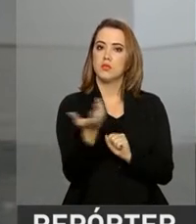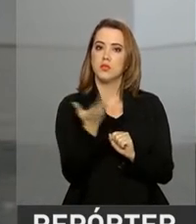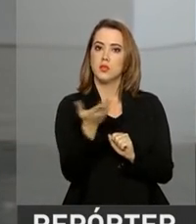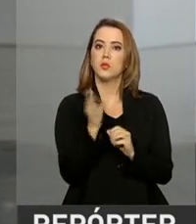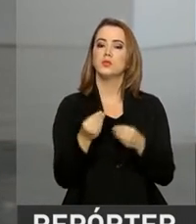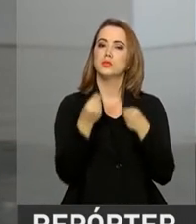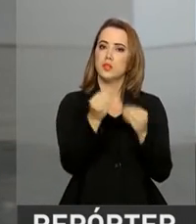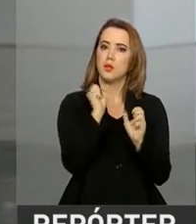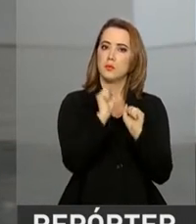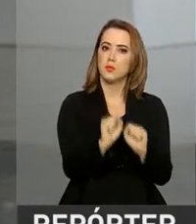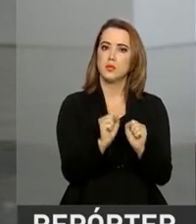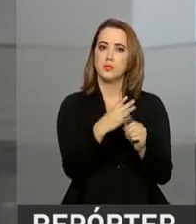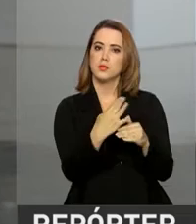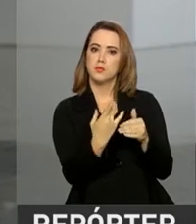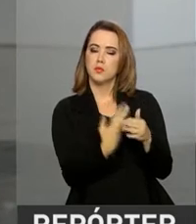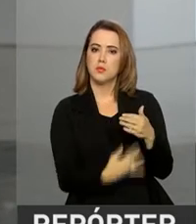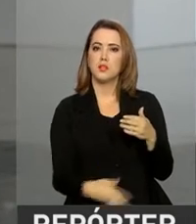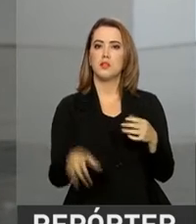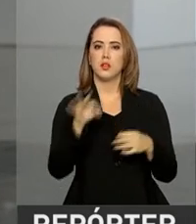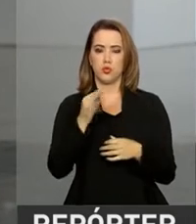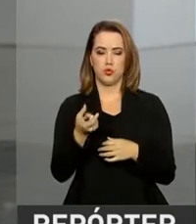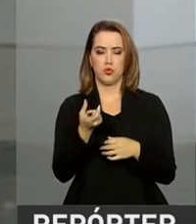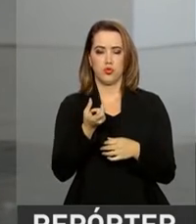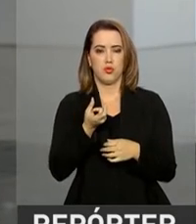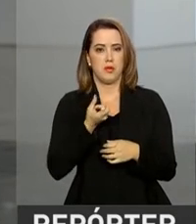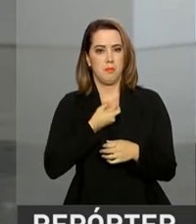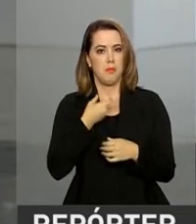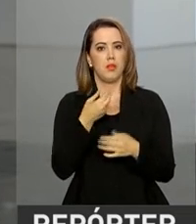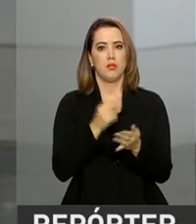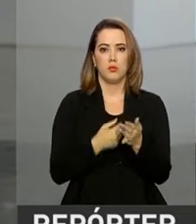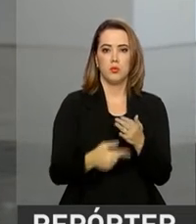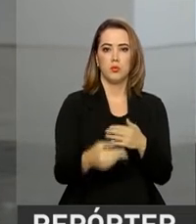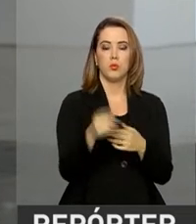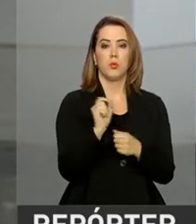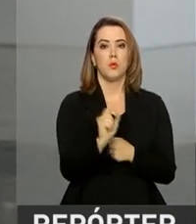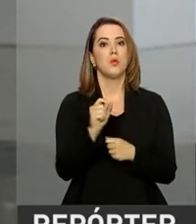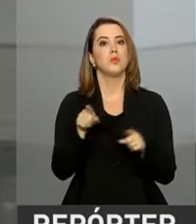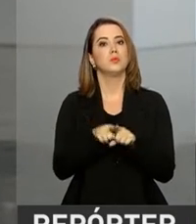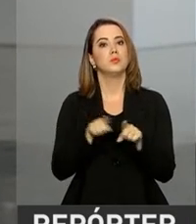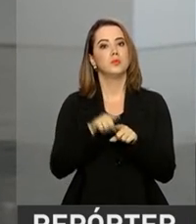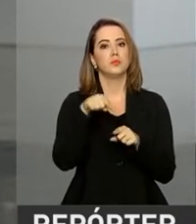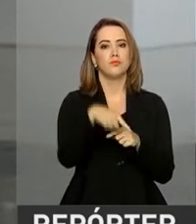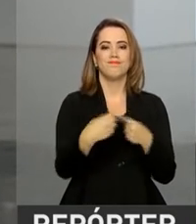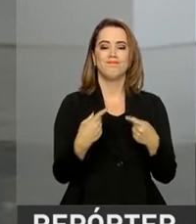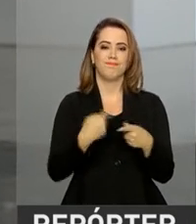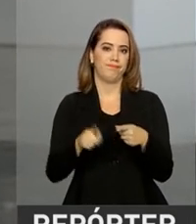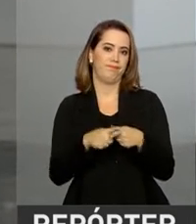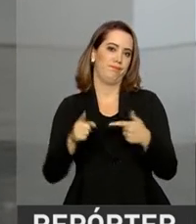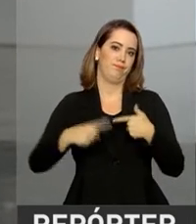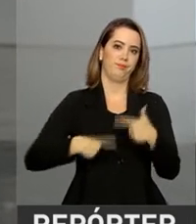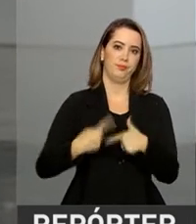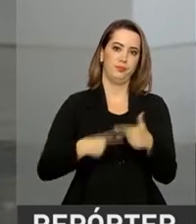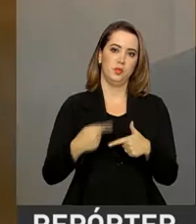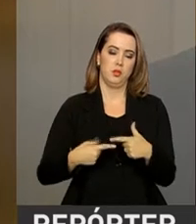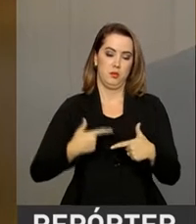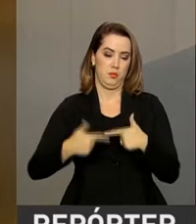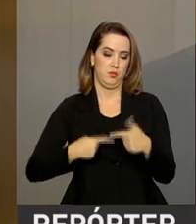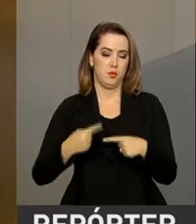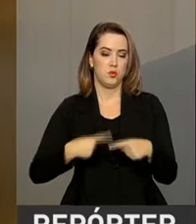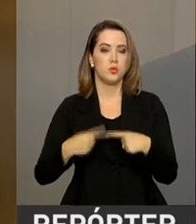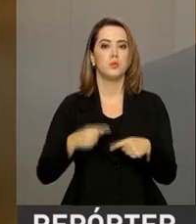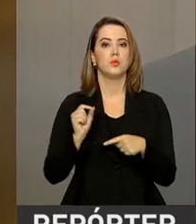militar para raul juma o decreto representava um voto de desconfiança e politiza vá às forças armadas